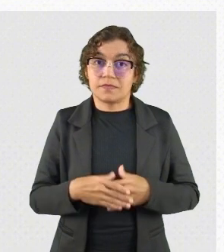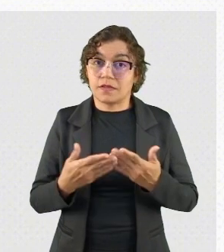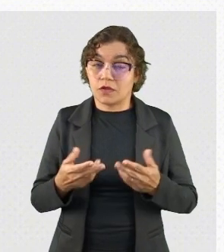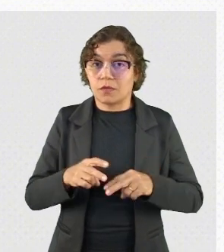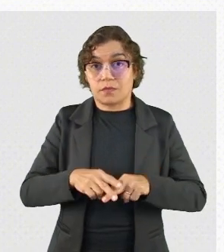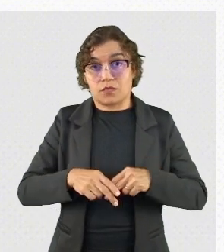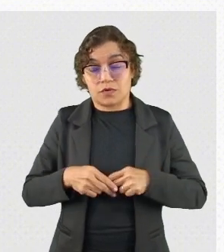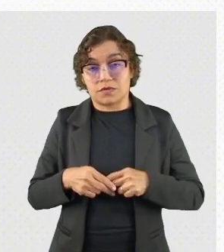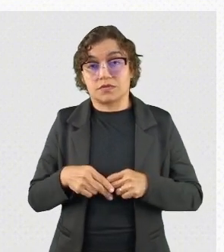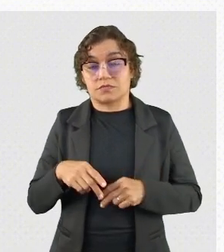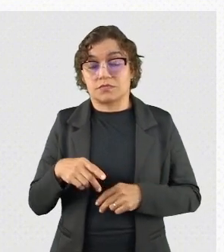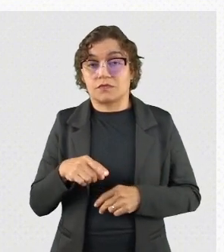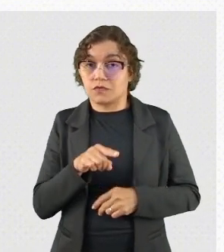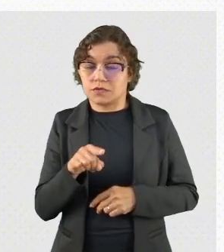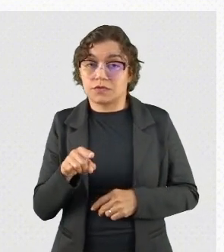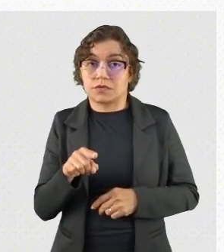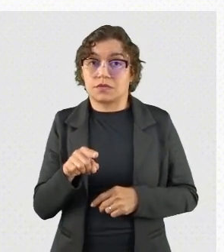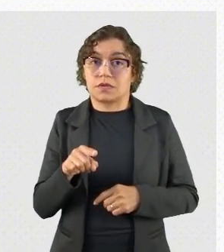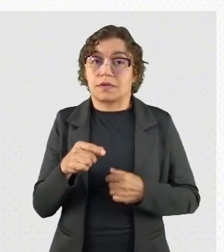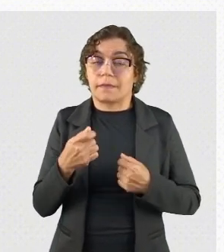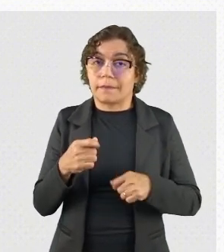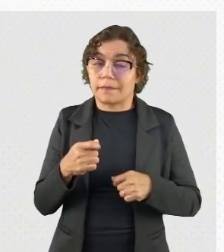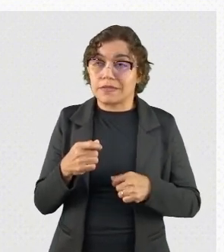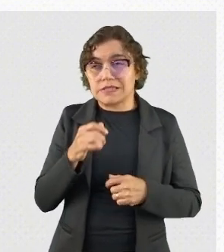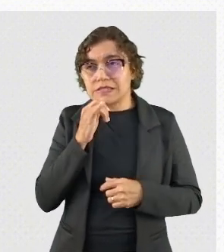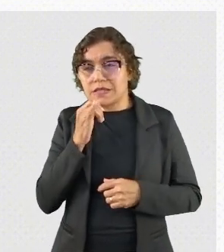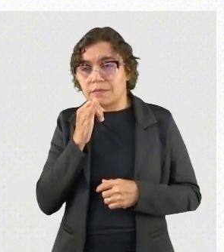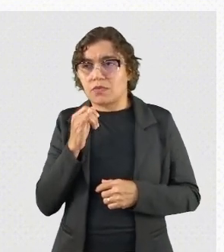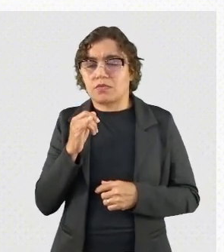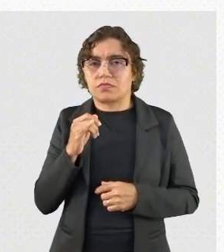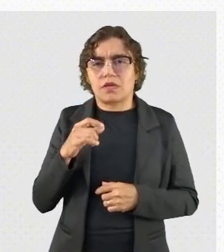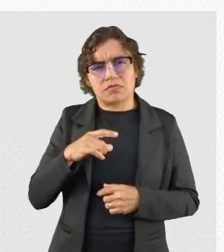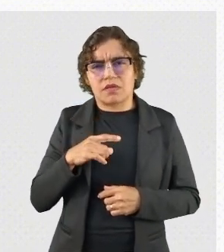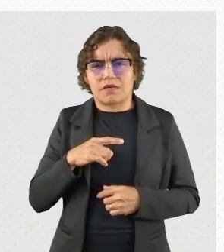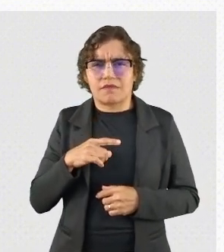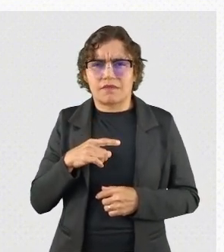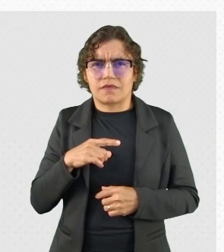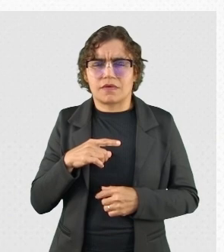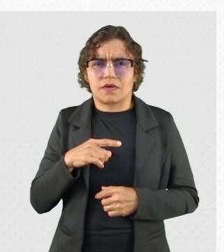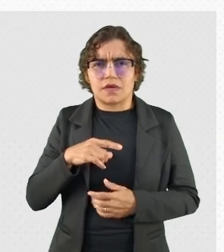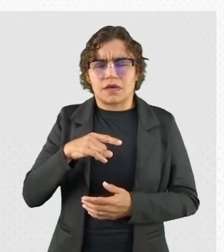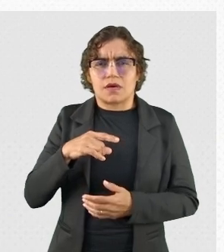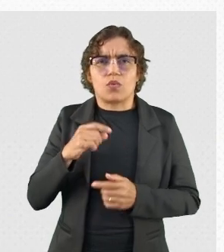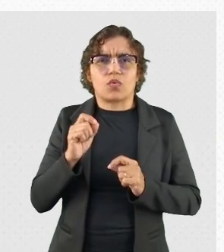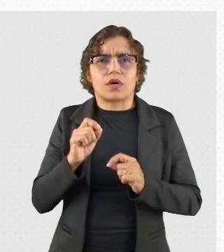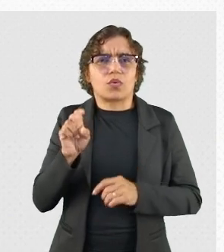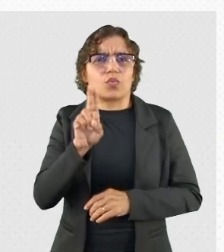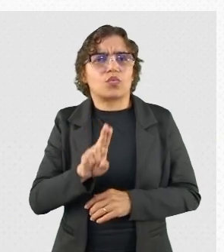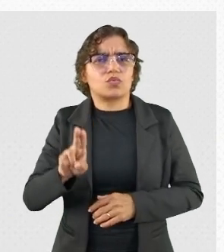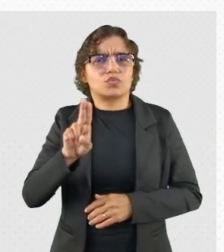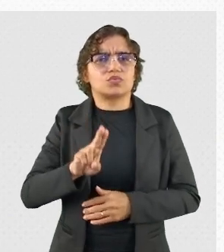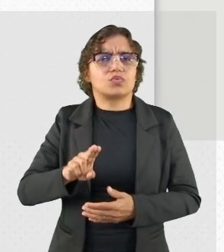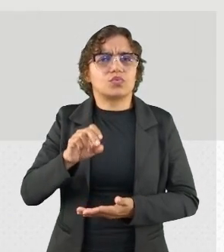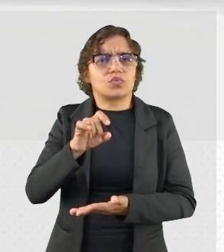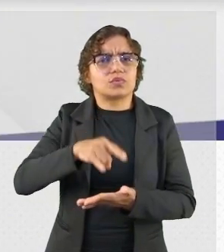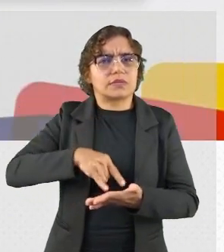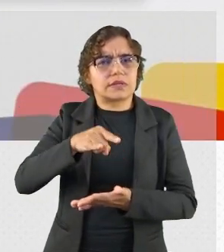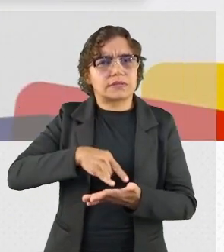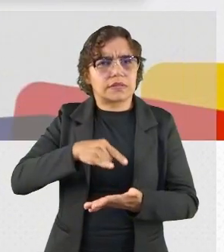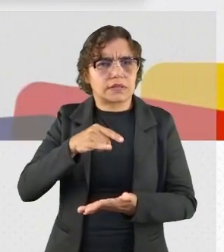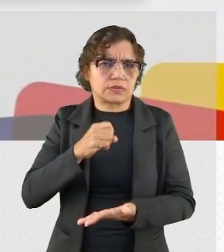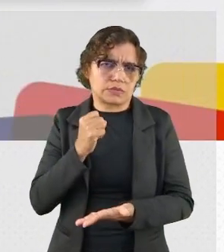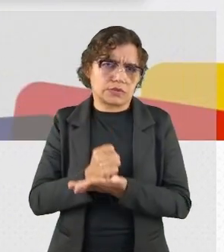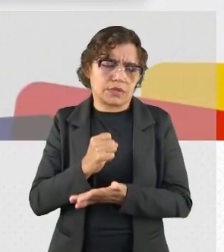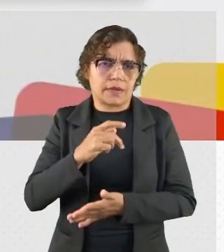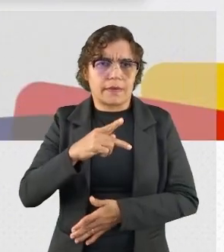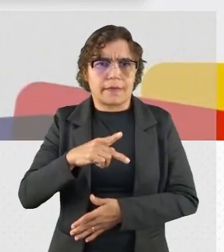você teve que mediar esse conflito e a partir do Tratado de Petrópolis, ok? Bom,